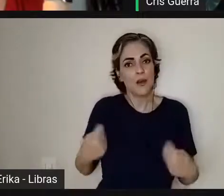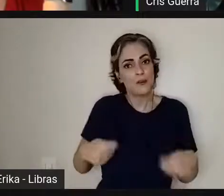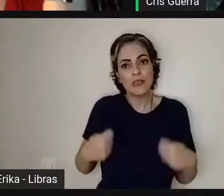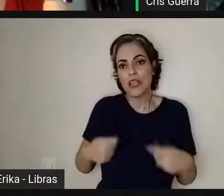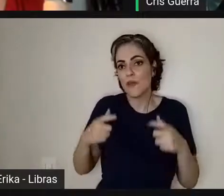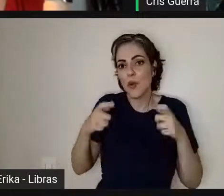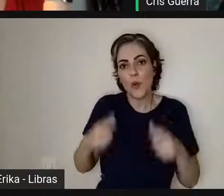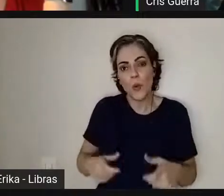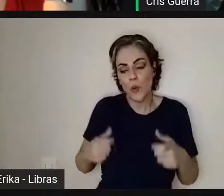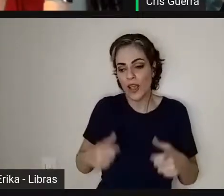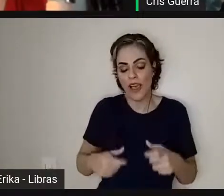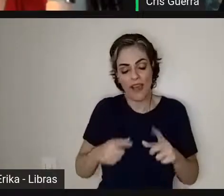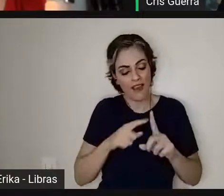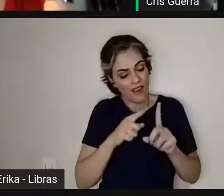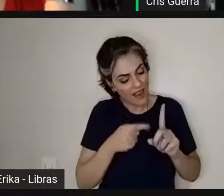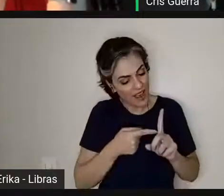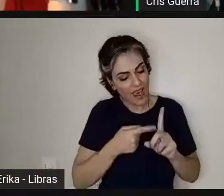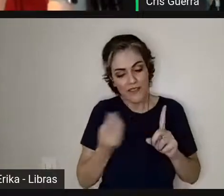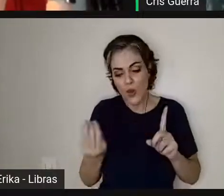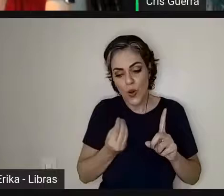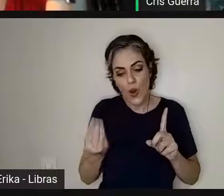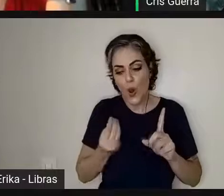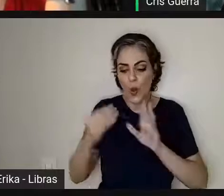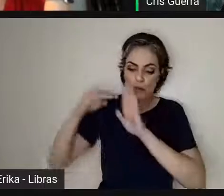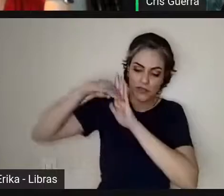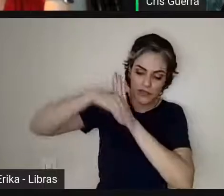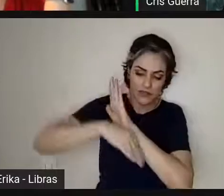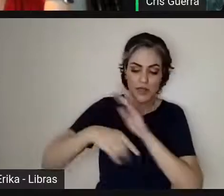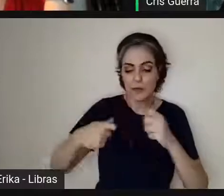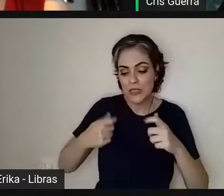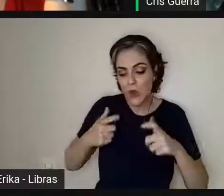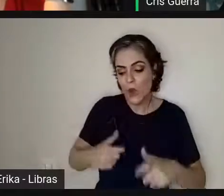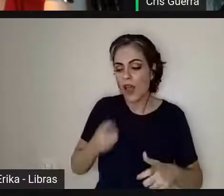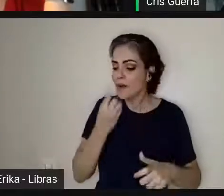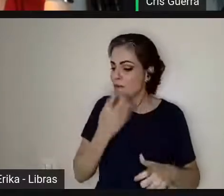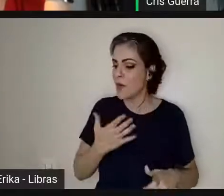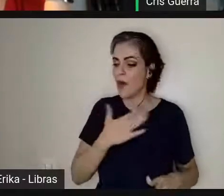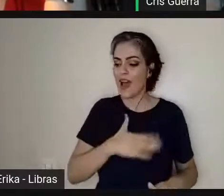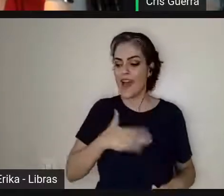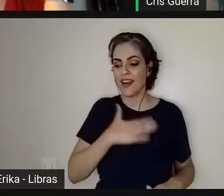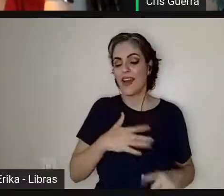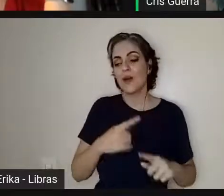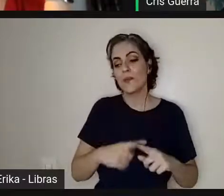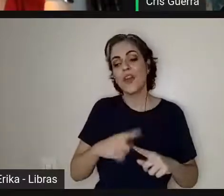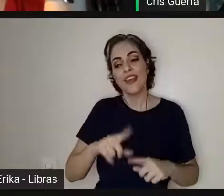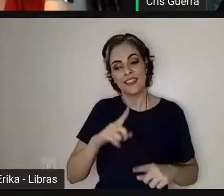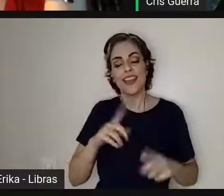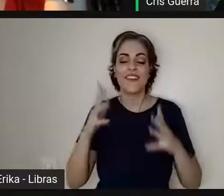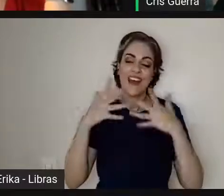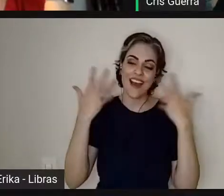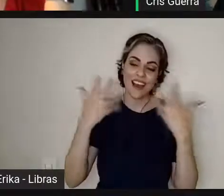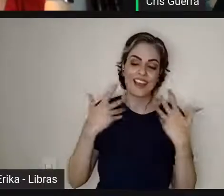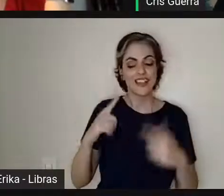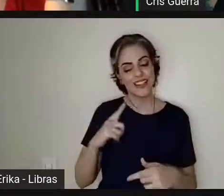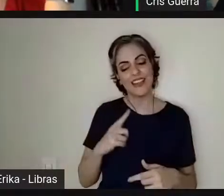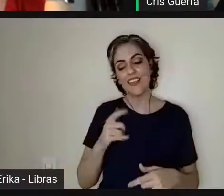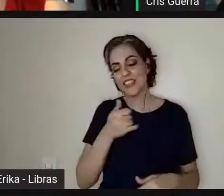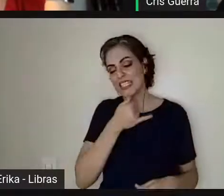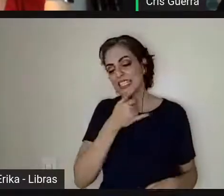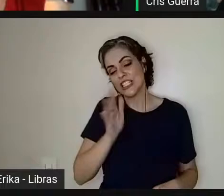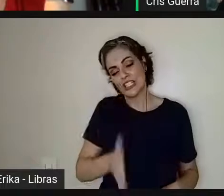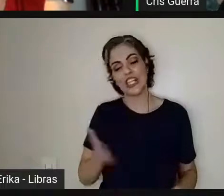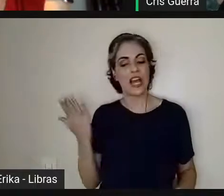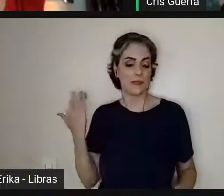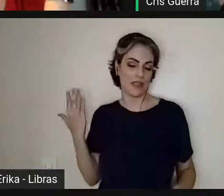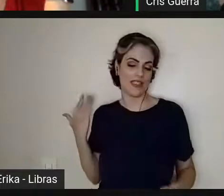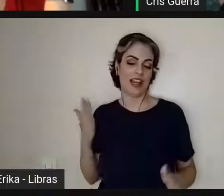ali e fazer o fundo do poço virar um lugar agradável. Ali eu vivi muitas alegrias, como também vivi muitas tristezas, né?